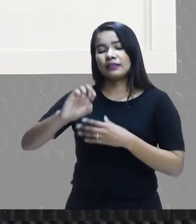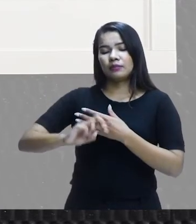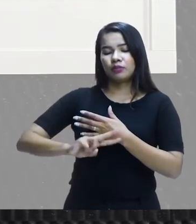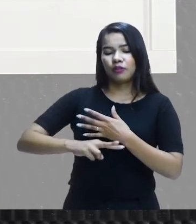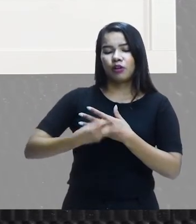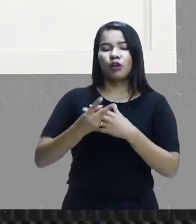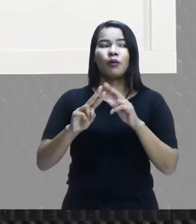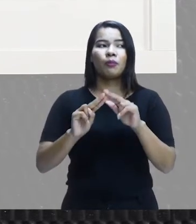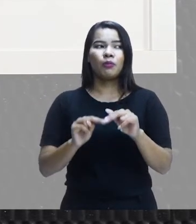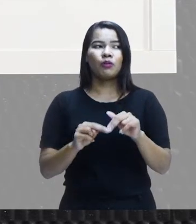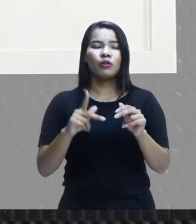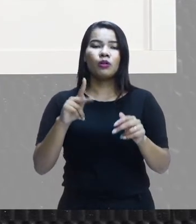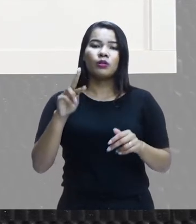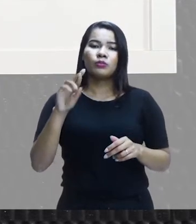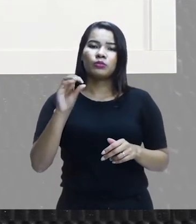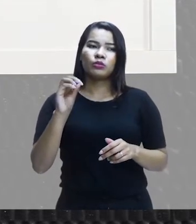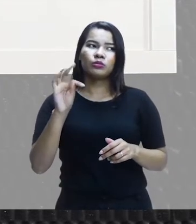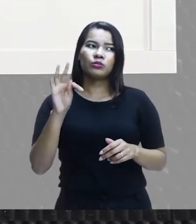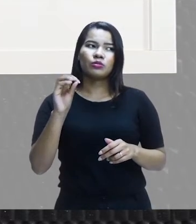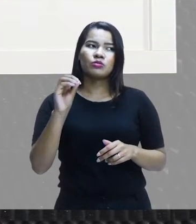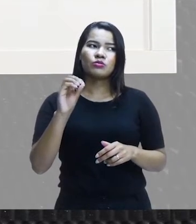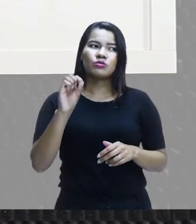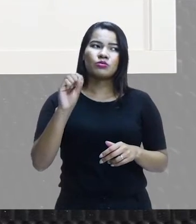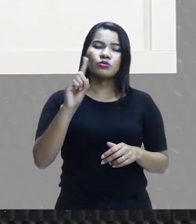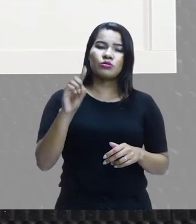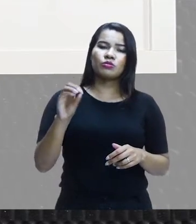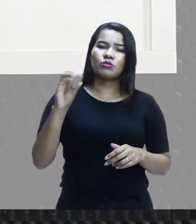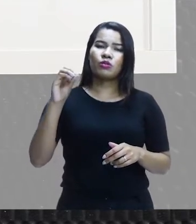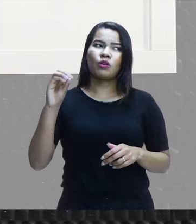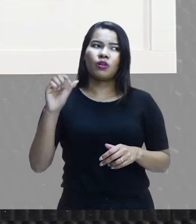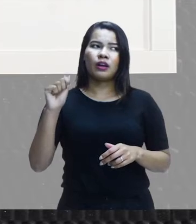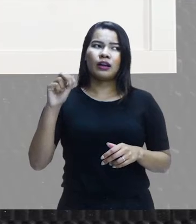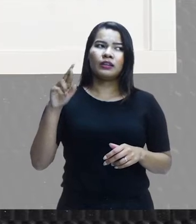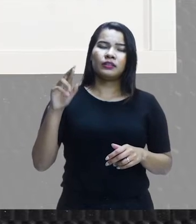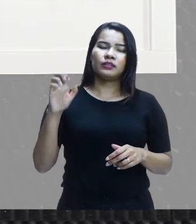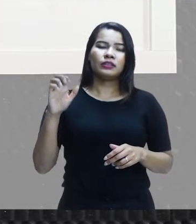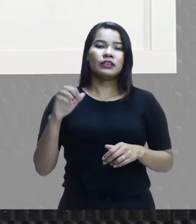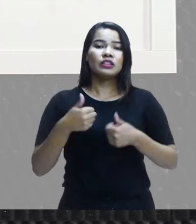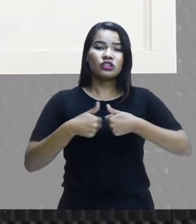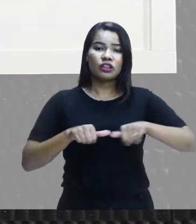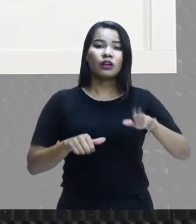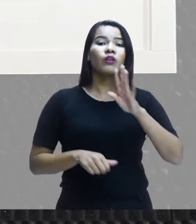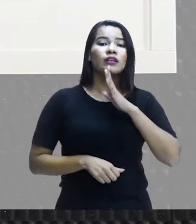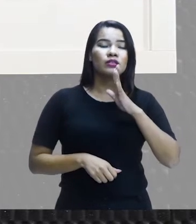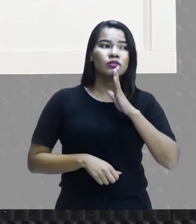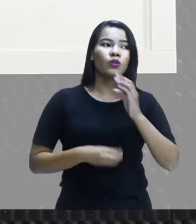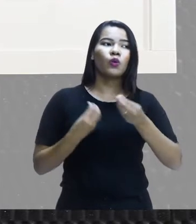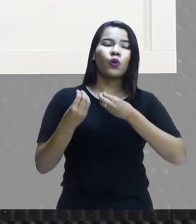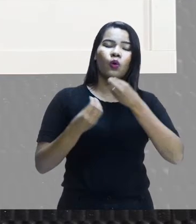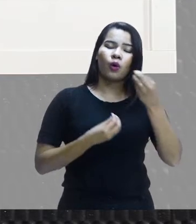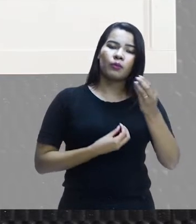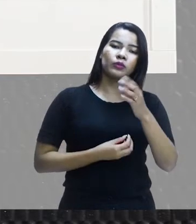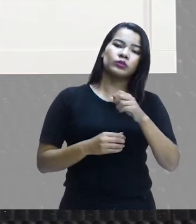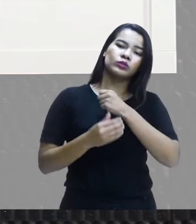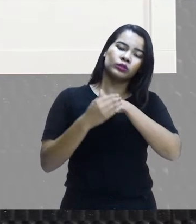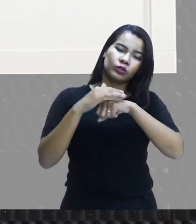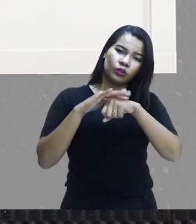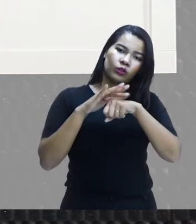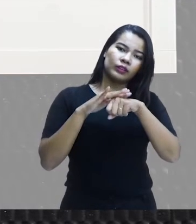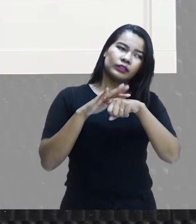protozoário. Essa doença, ela é uma doença conhecida como doença, tá, ok? Está escrito bem aqui, ó, doença